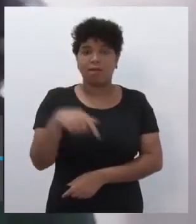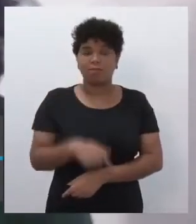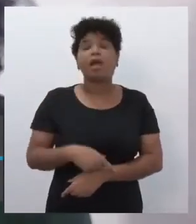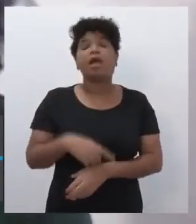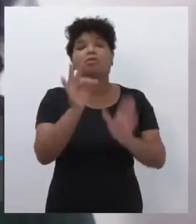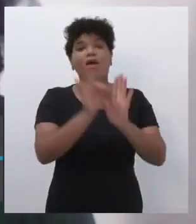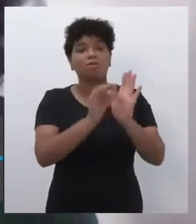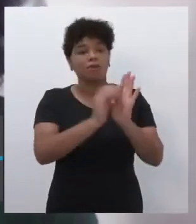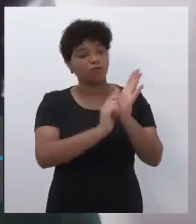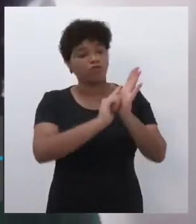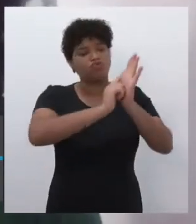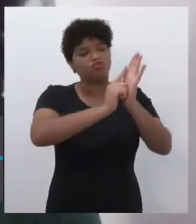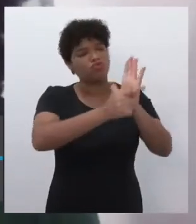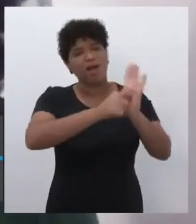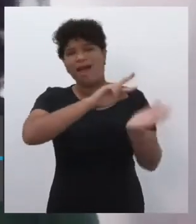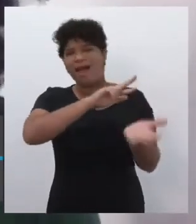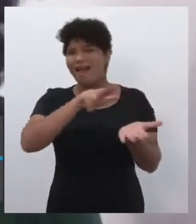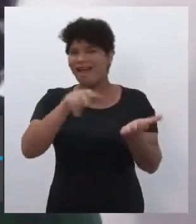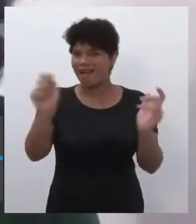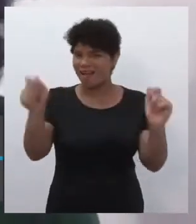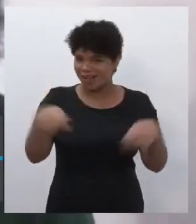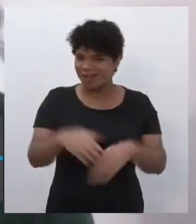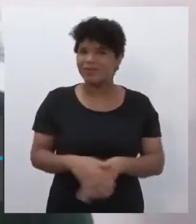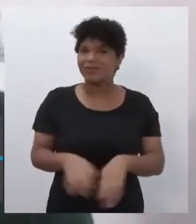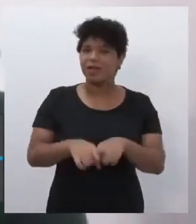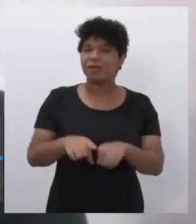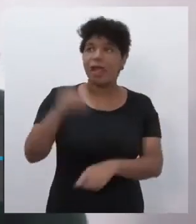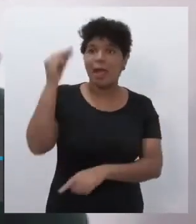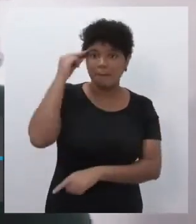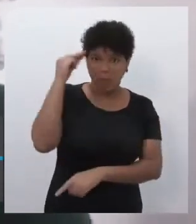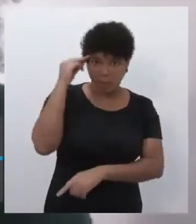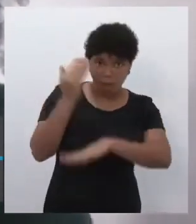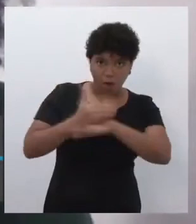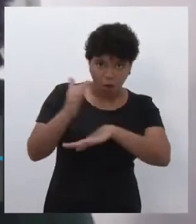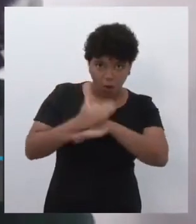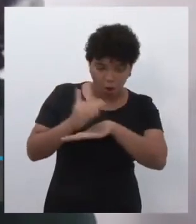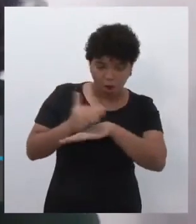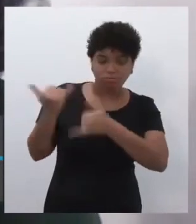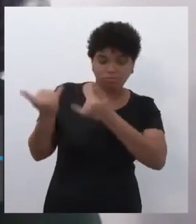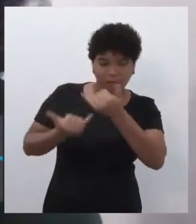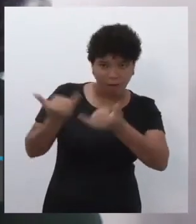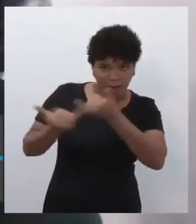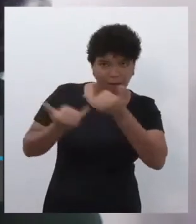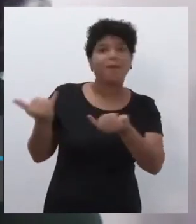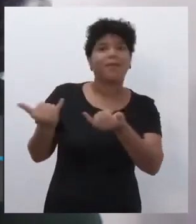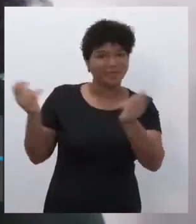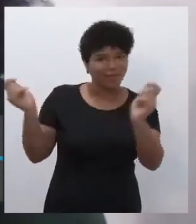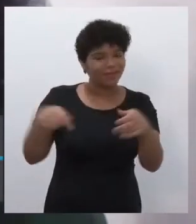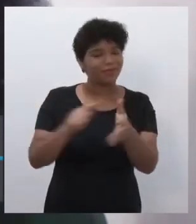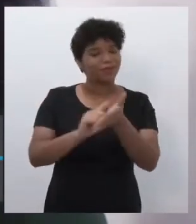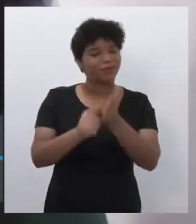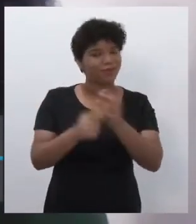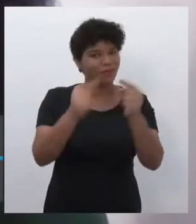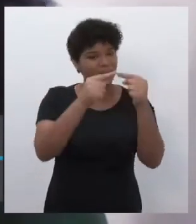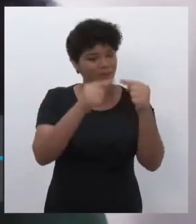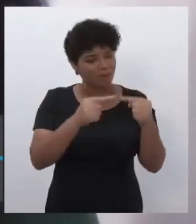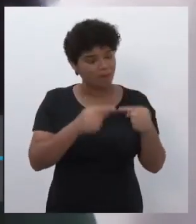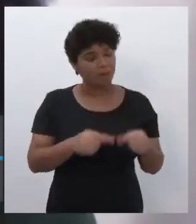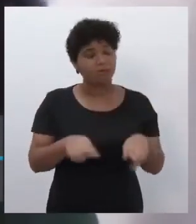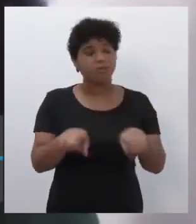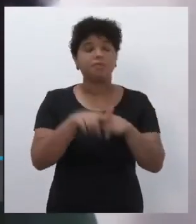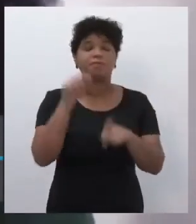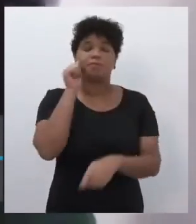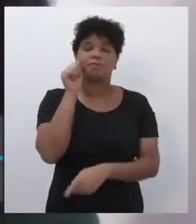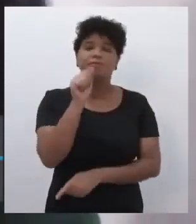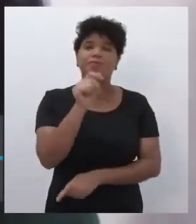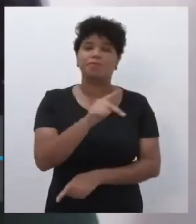listas de palavras-chave, textos de memória e brincadeiras, utilizando esses gêneros. E a professora Ana Lúcia,